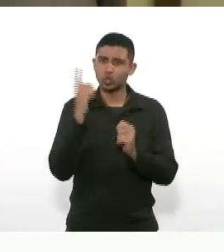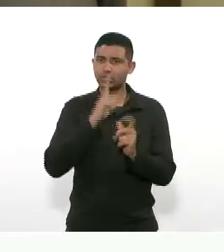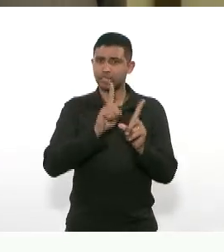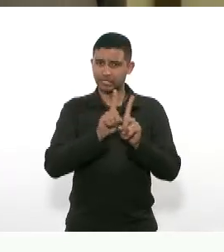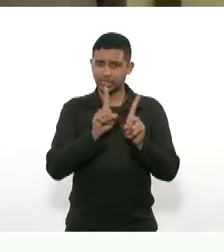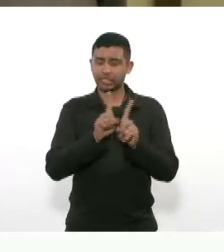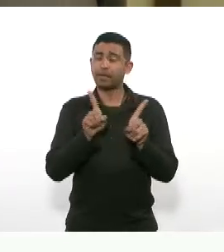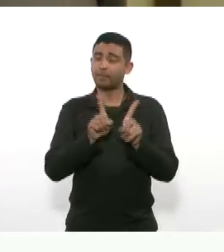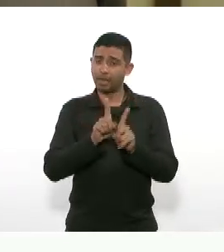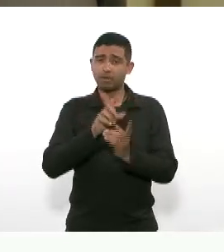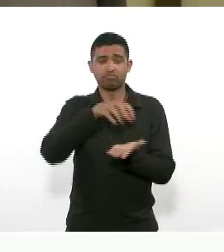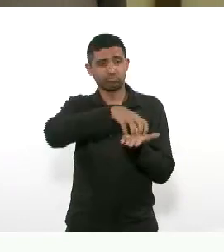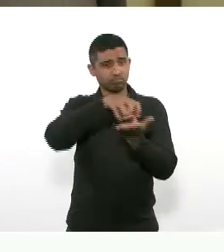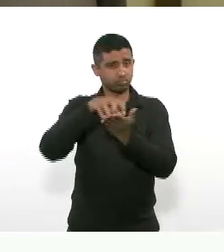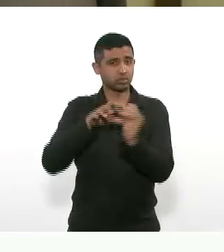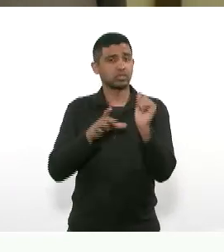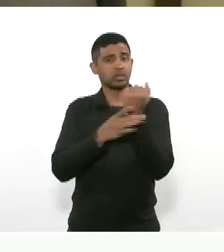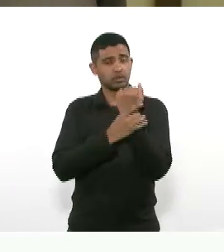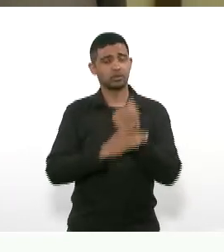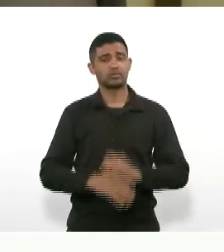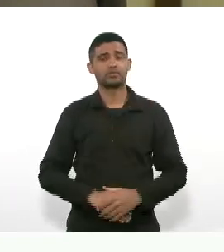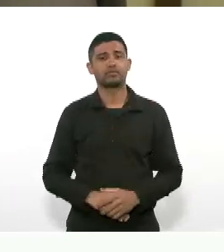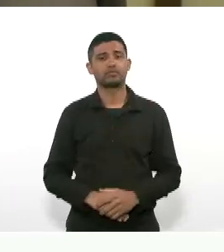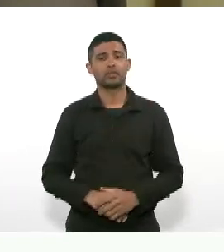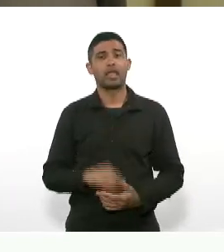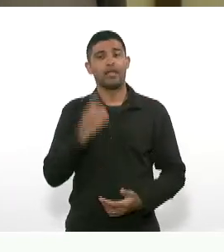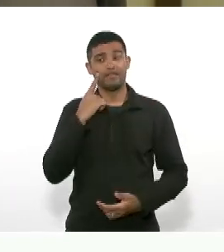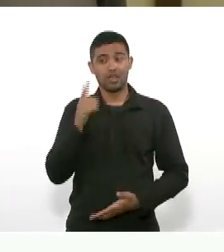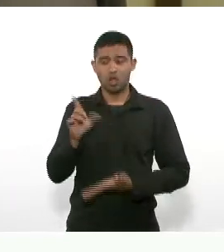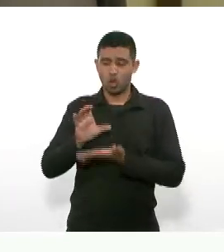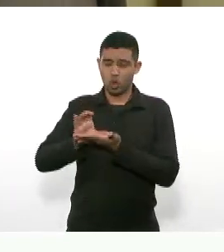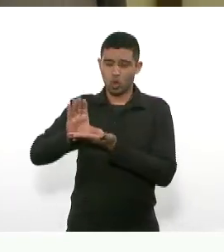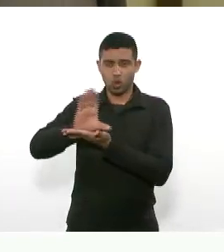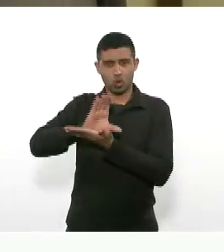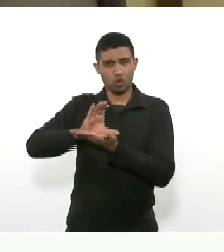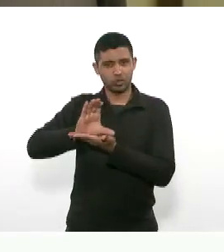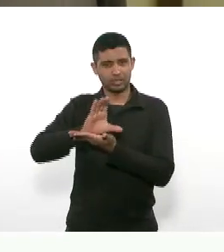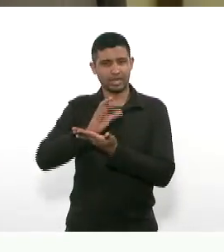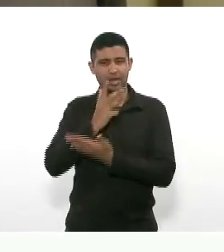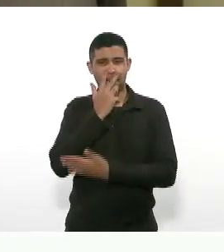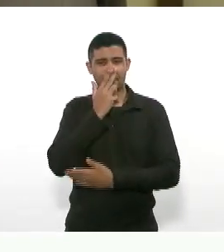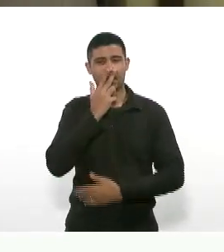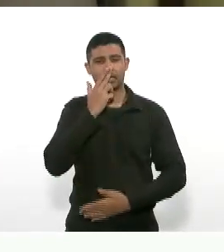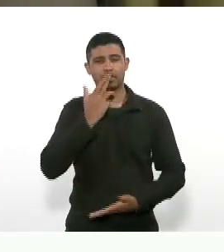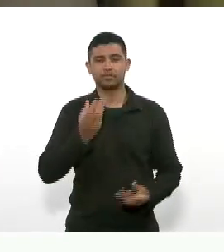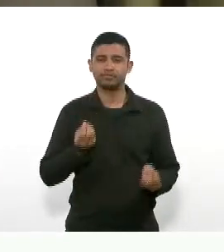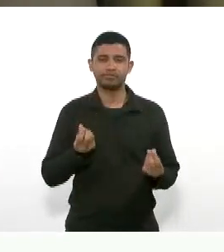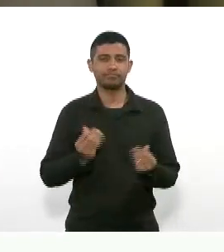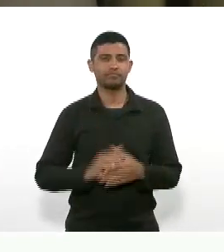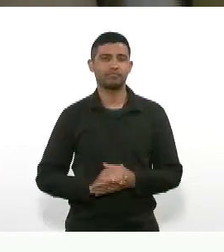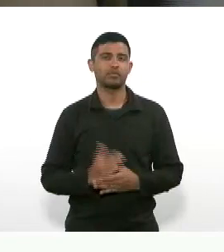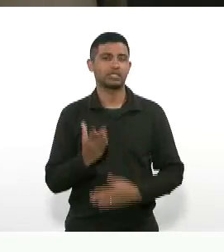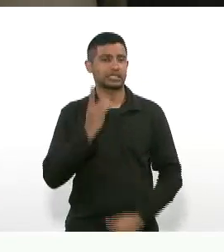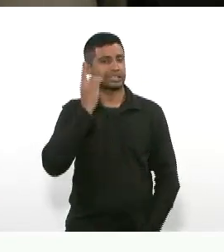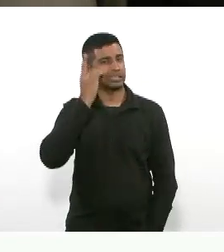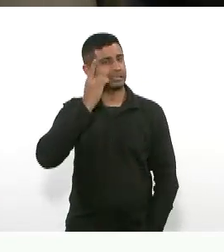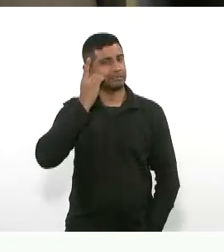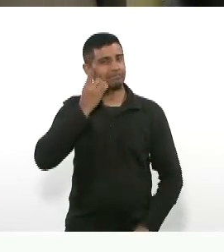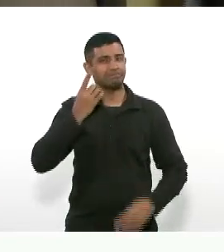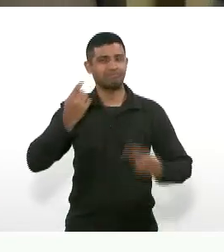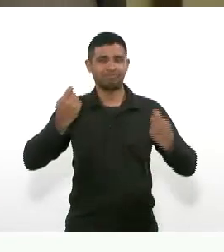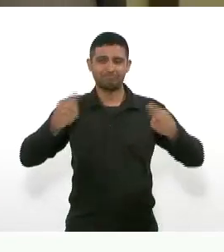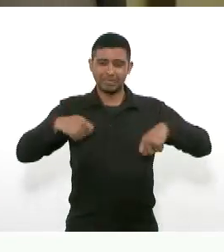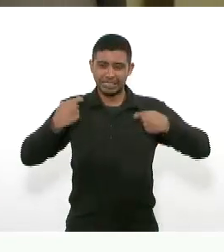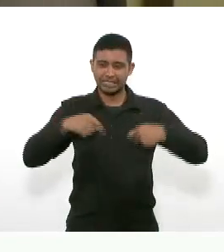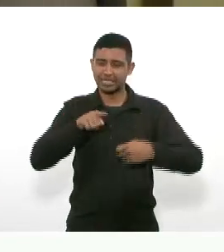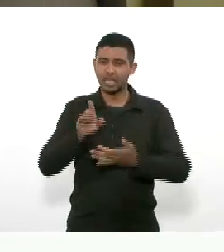de segurança o façam. O Conselho, me parece também, deputada, que precisa ser um conselho